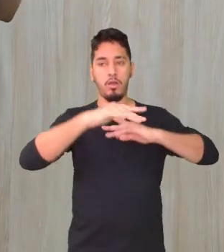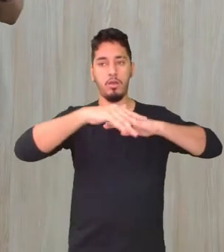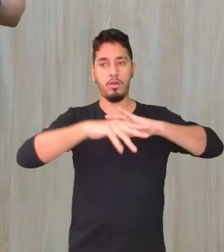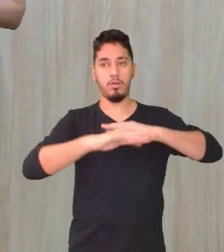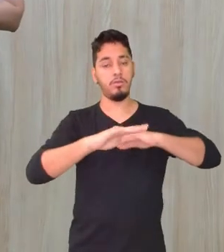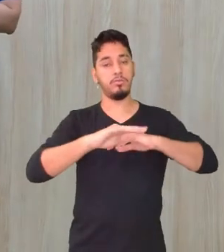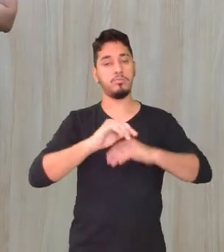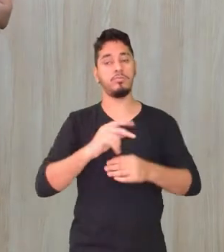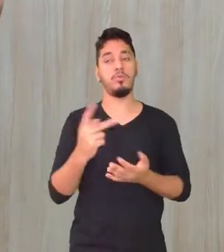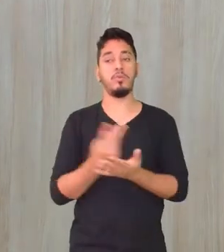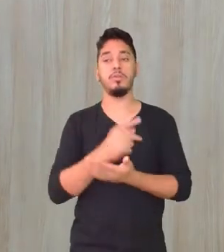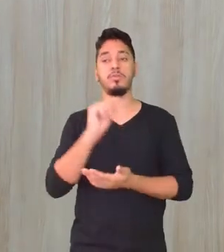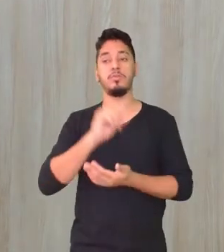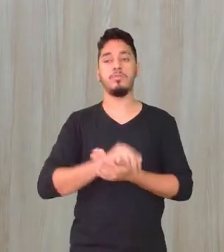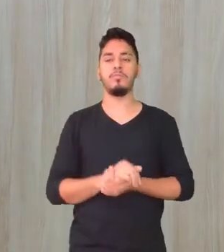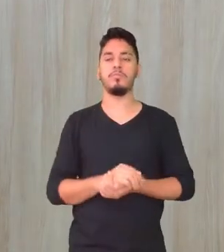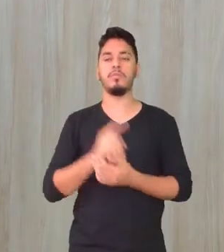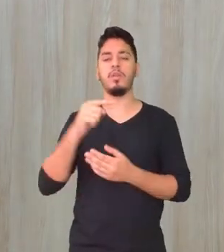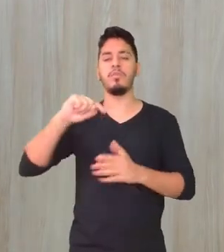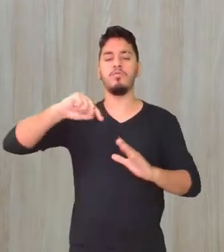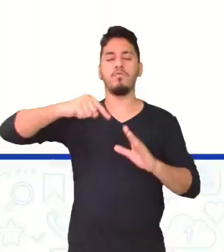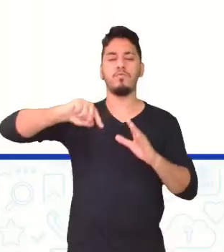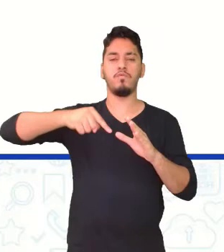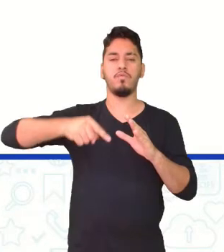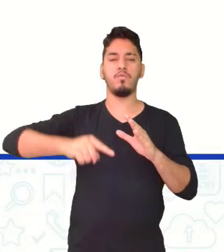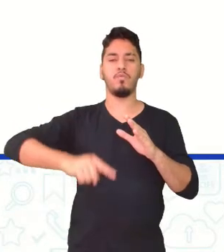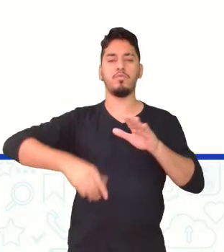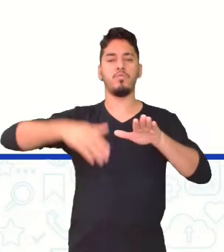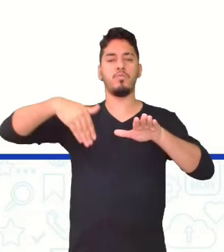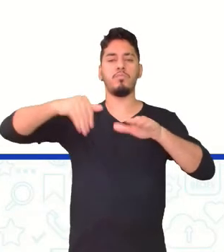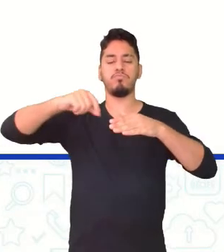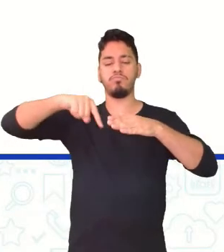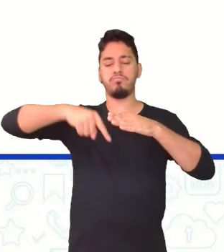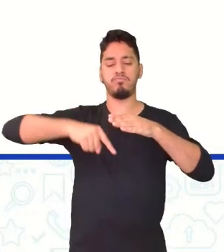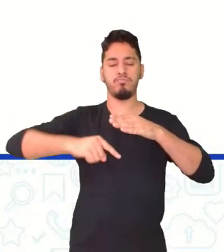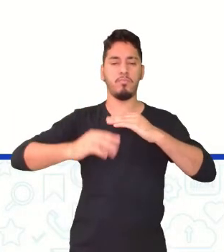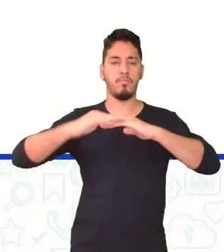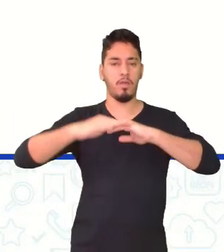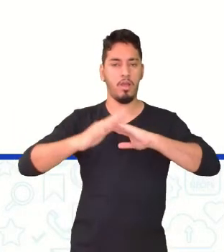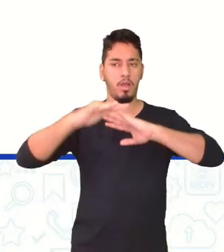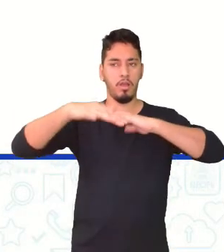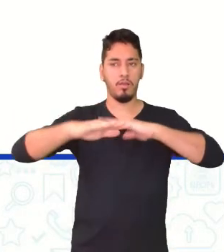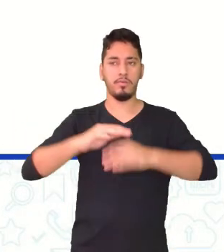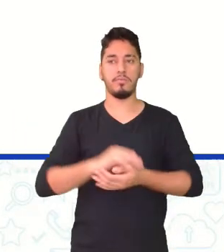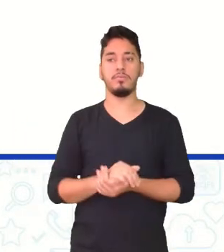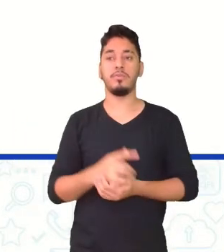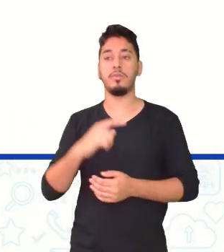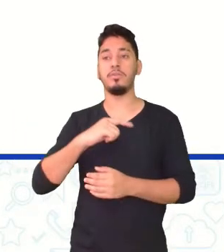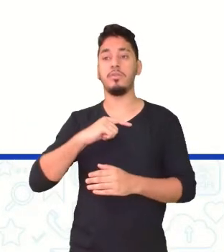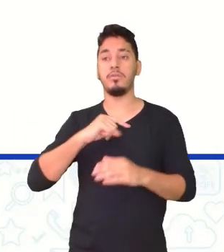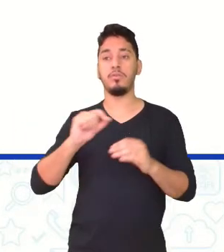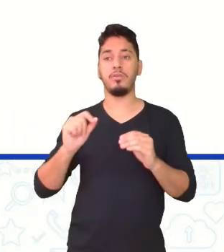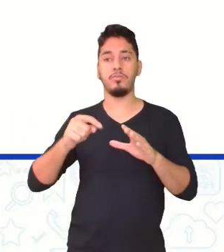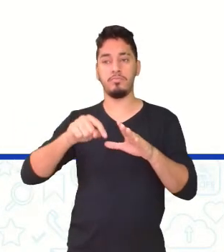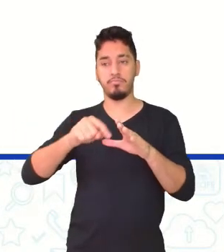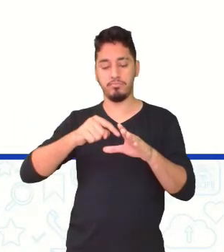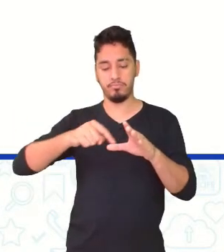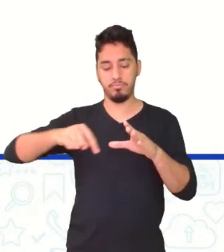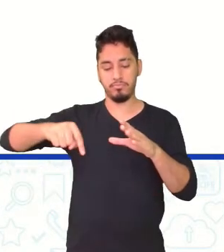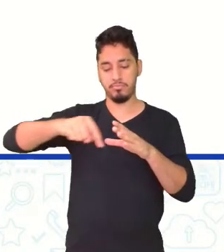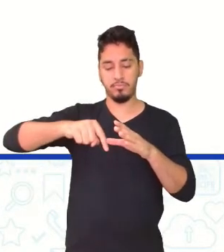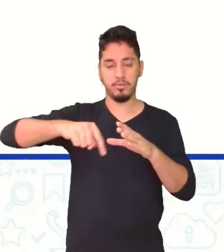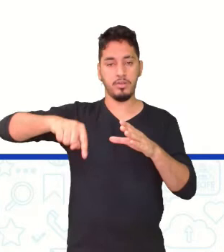ele surge aí, ó, lá no fundo do oceano. E se você reparar direitinho, tem uns círculozinhos aí